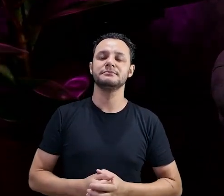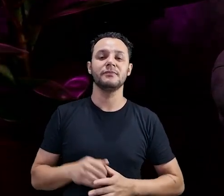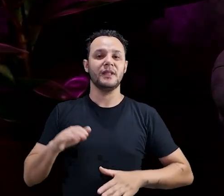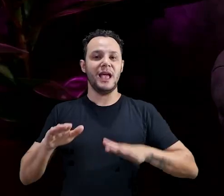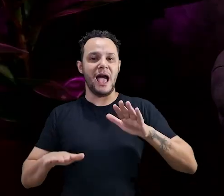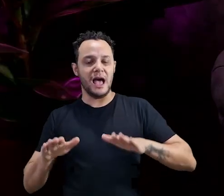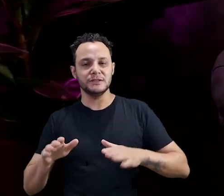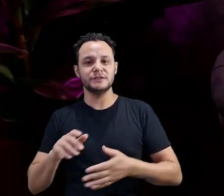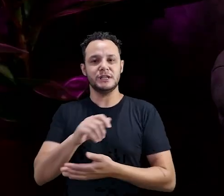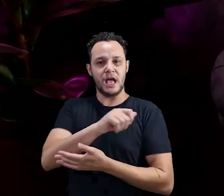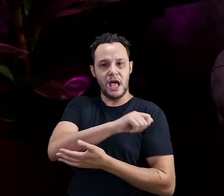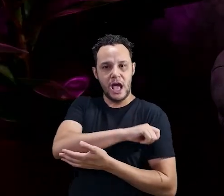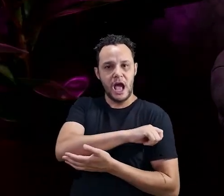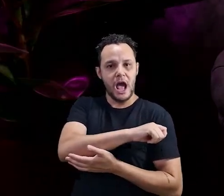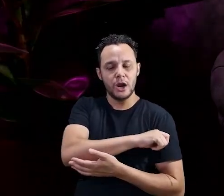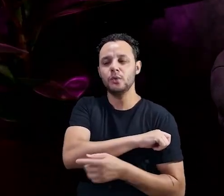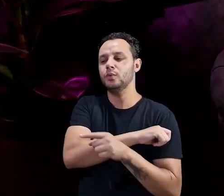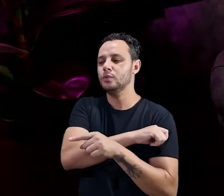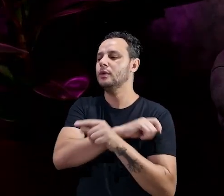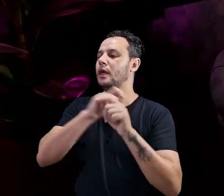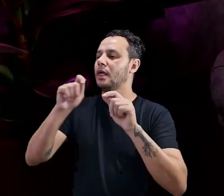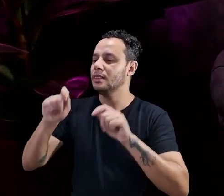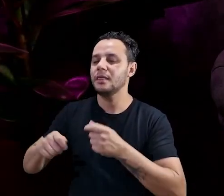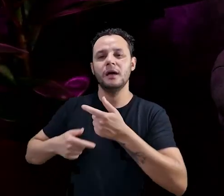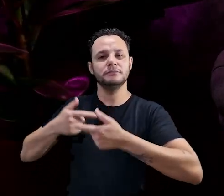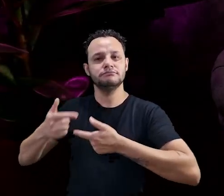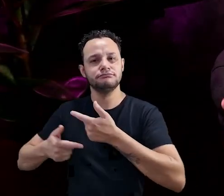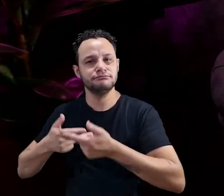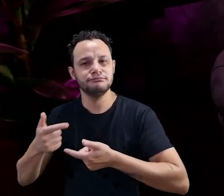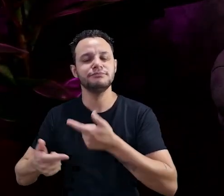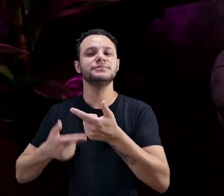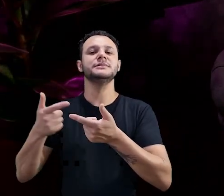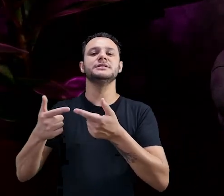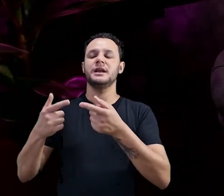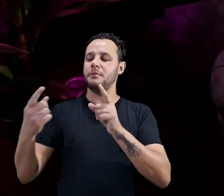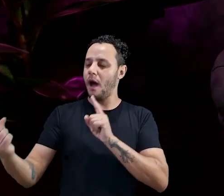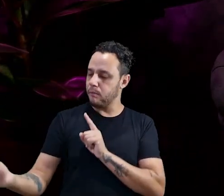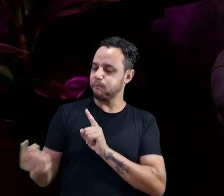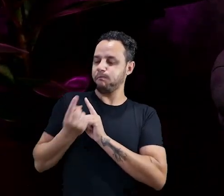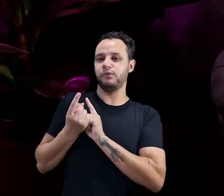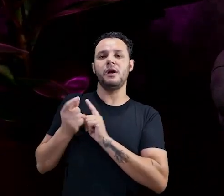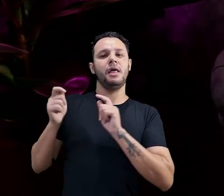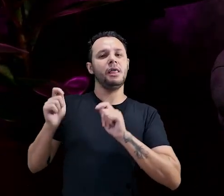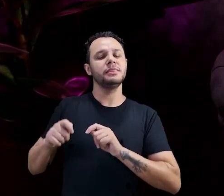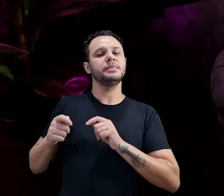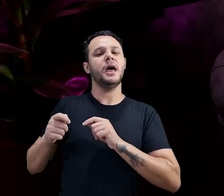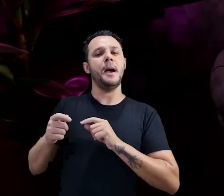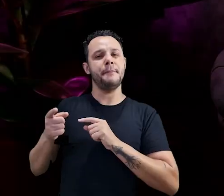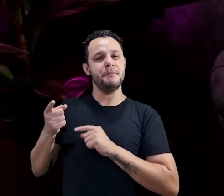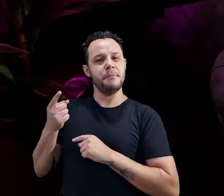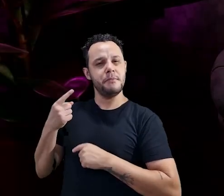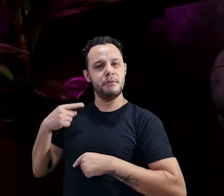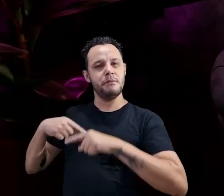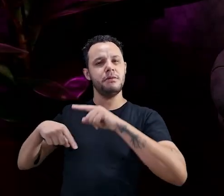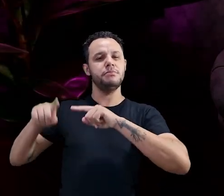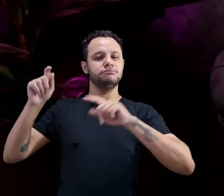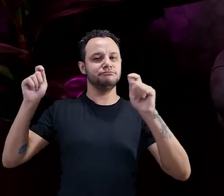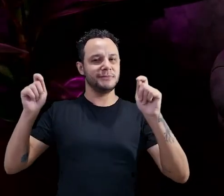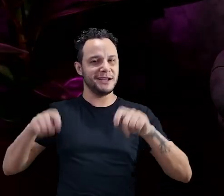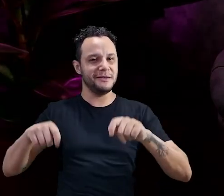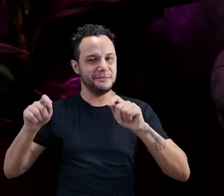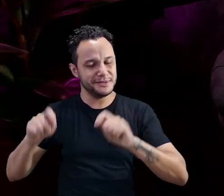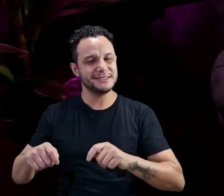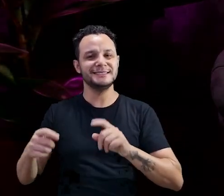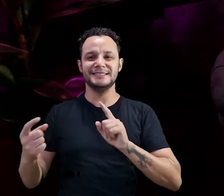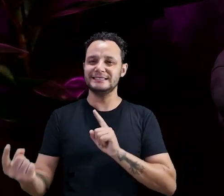eu tenho uma criança, um adolescente que tem uma propensão, que seria legal que ele trabalhasse mais de perto, né? Que ele pudesse desenvolver